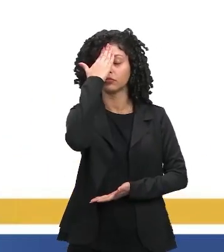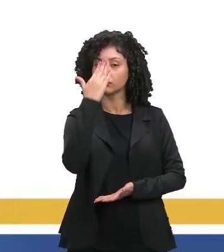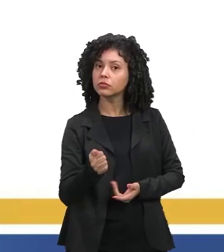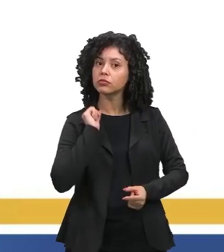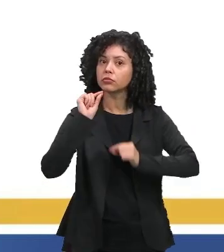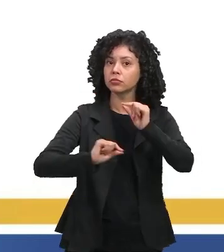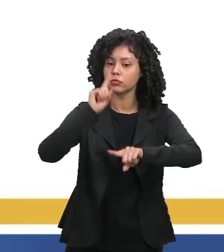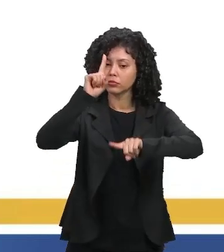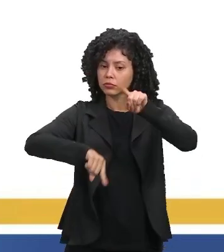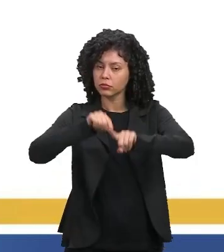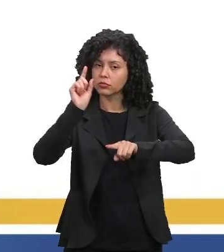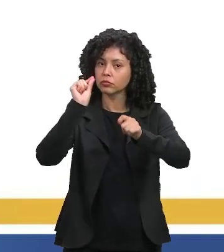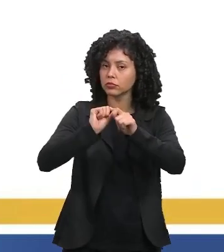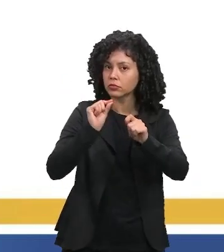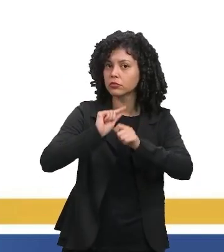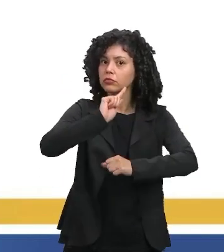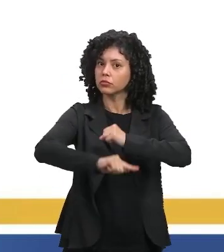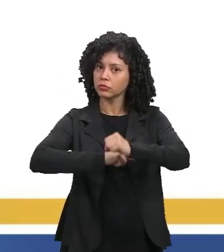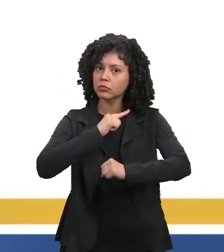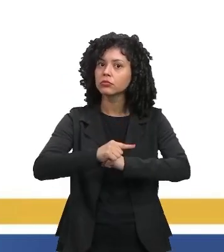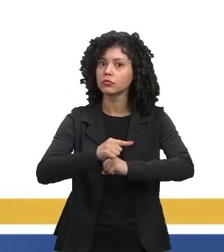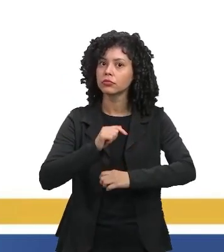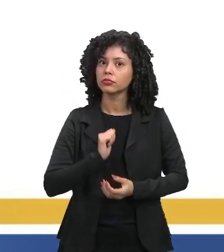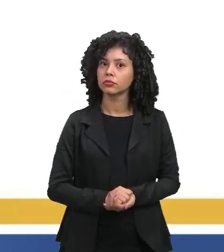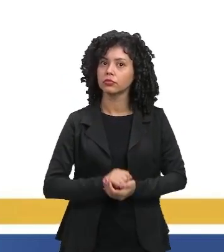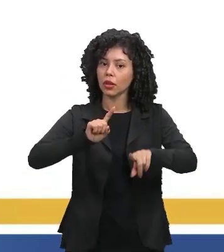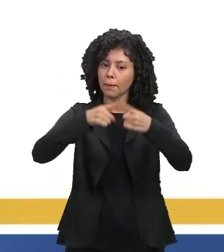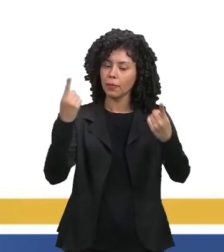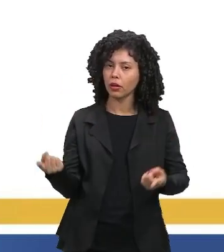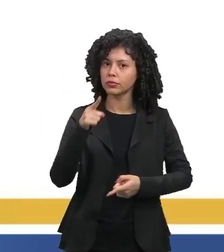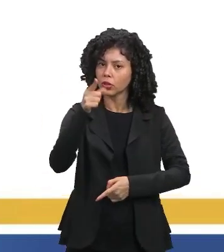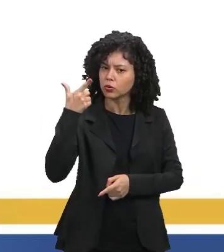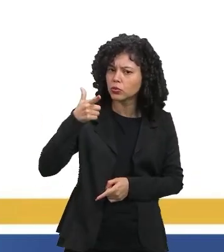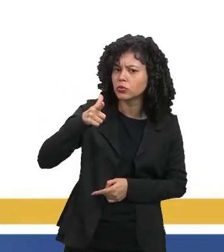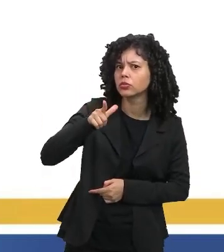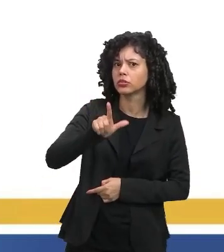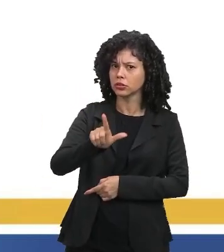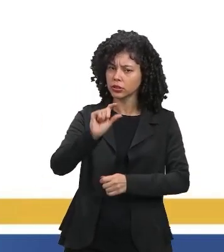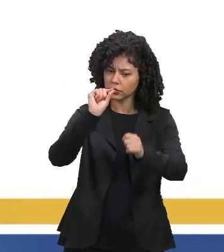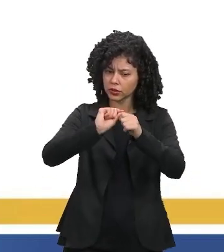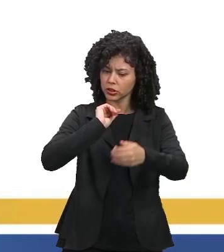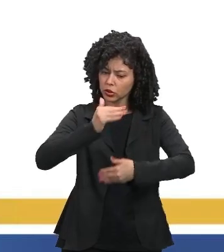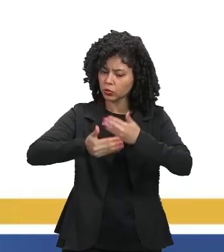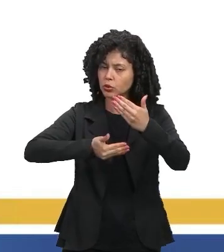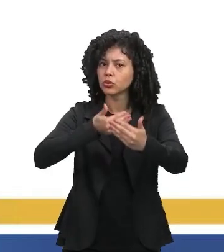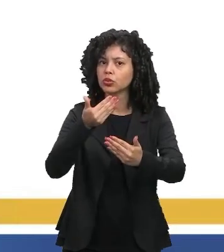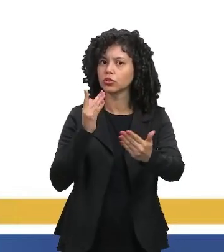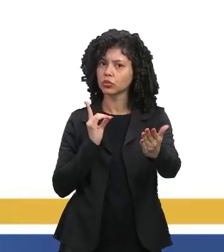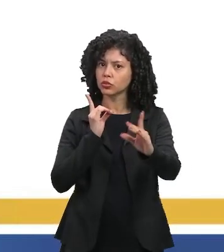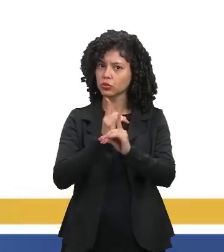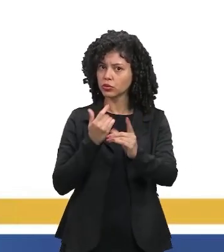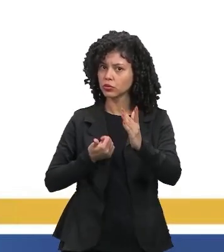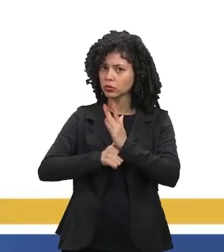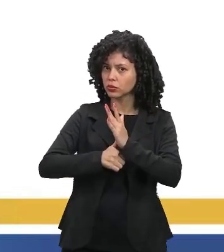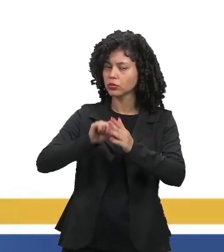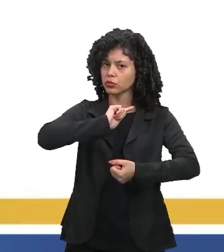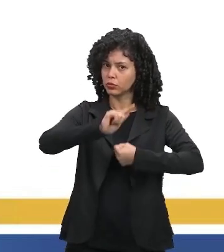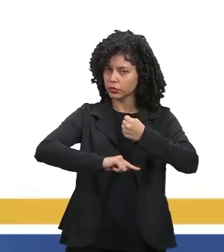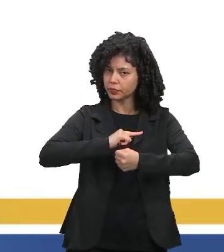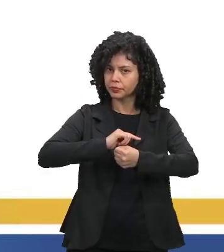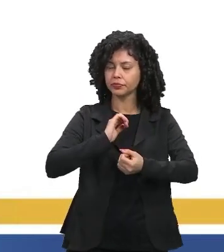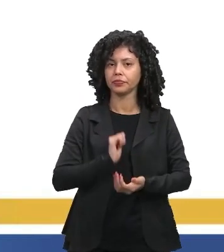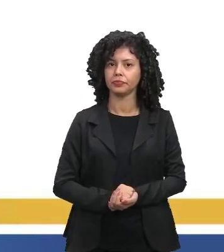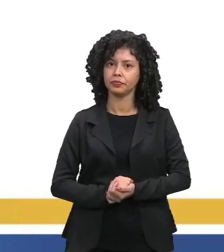sabemos que a matéria ela é formada por átomos, mas vocês conseguem fazer esse processo aí de identificação de um átomo?